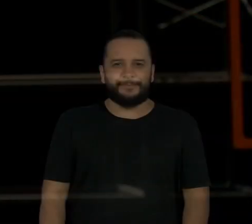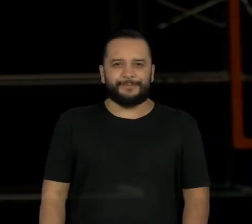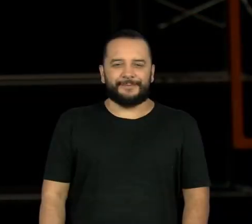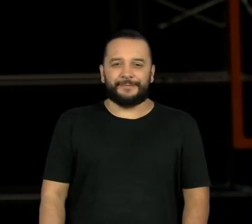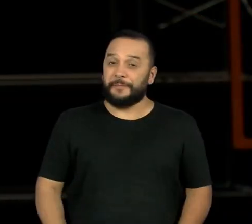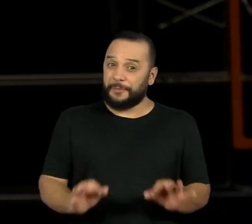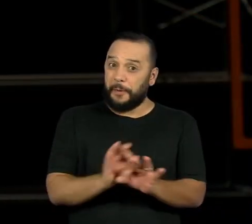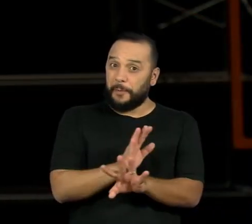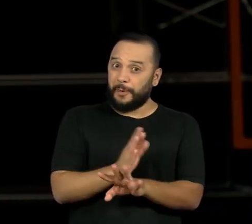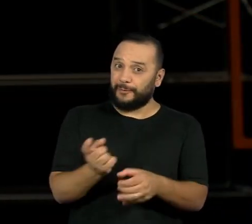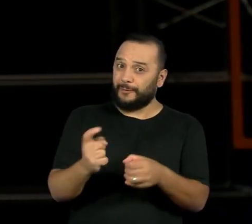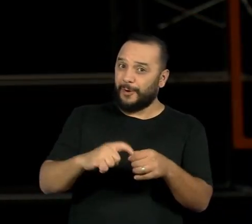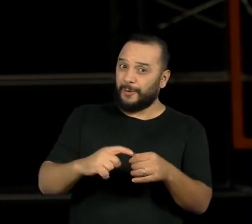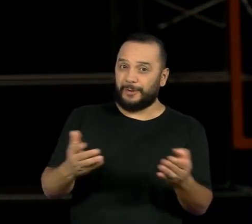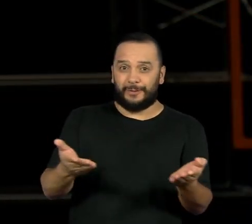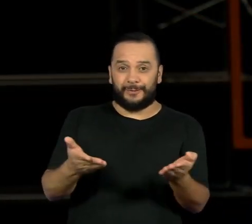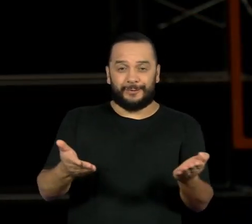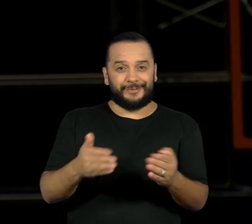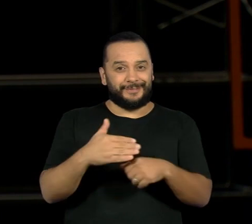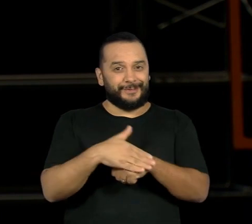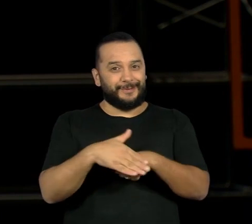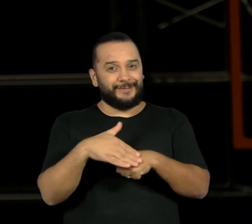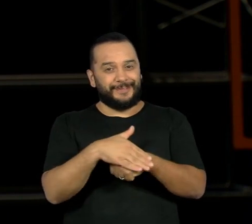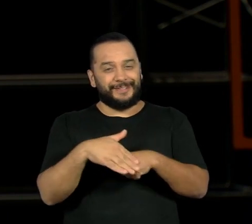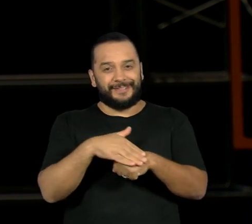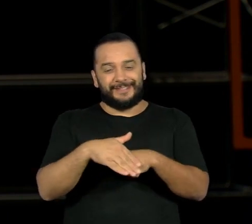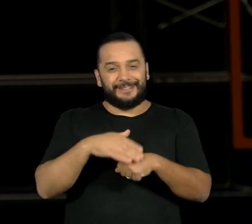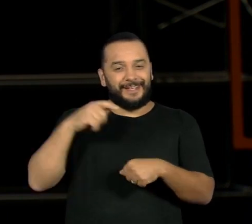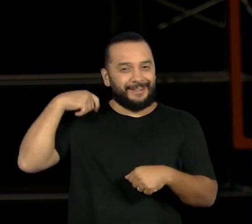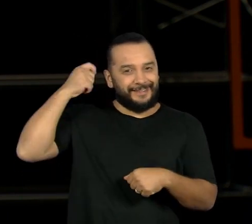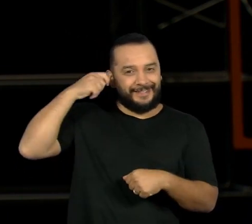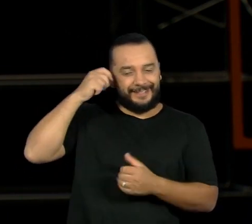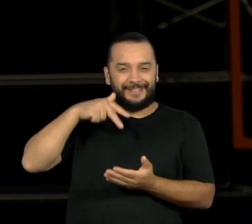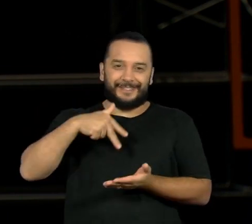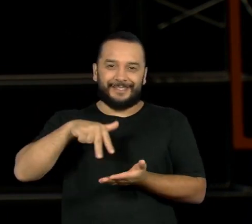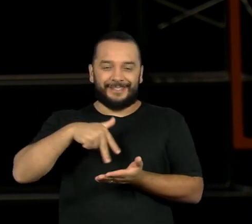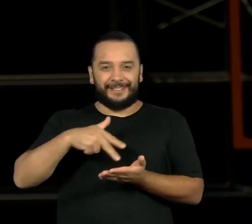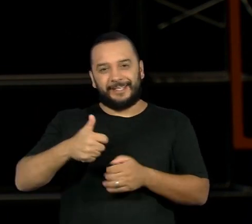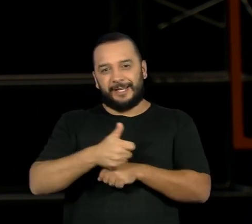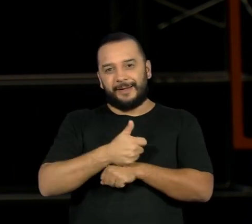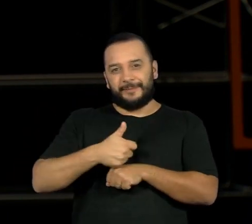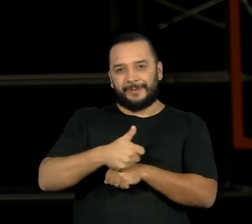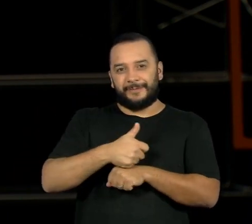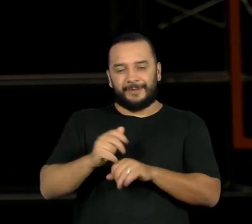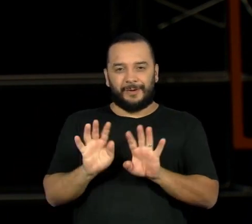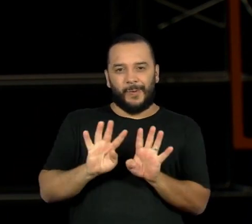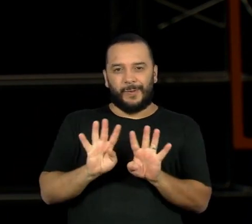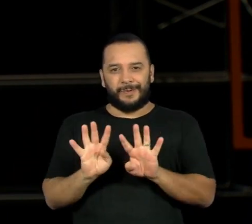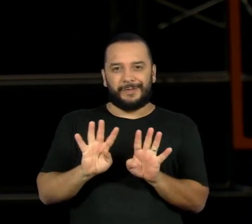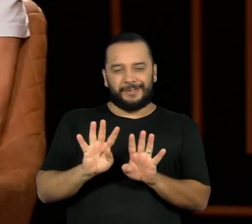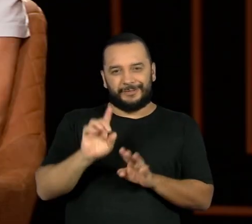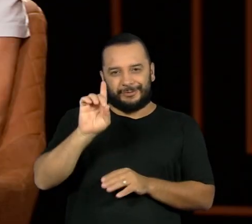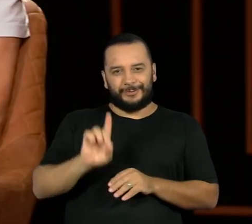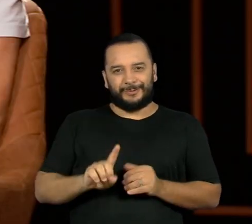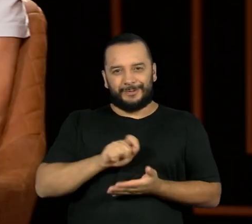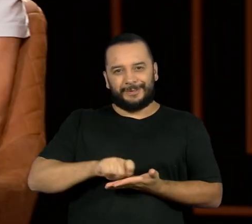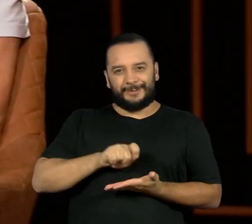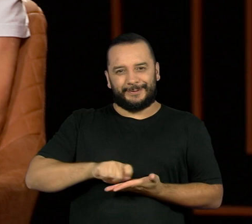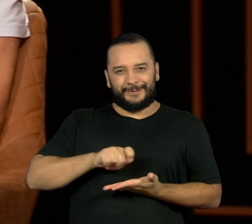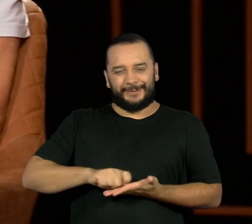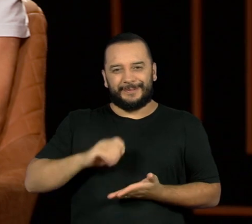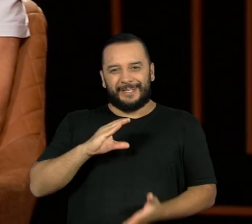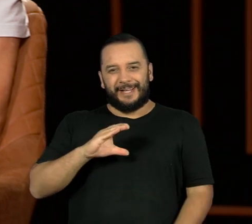Pronto, estamos de volta. Hoje a nossa conversa é com a atriz, dançarina, coreógrafa, diretora, escritora, etc. e tal, Clarice